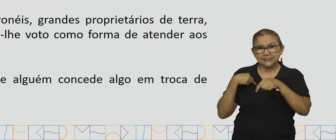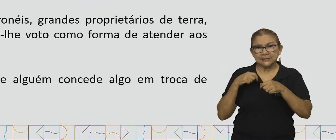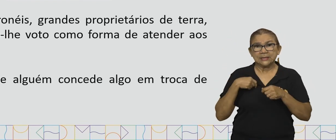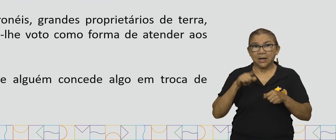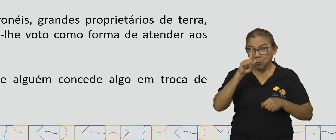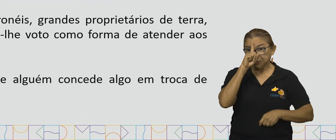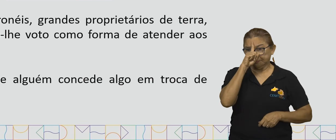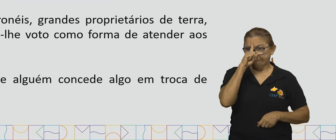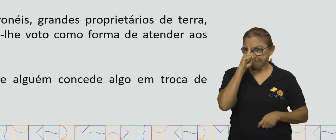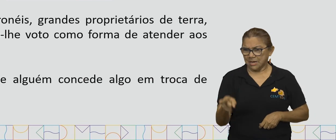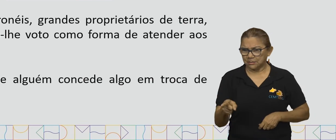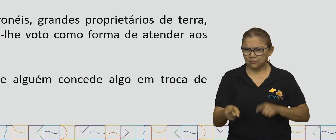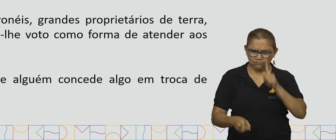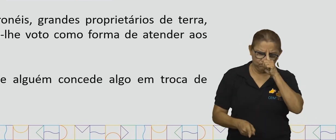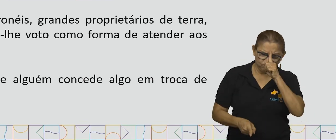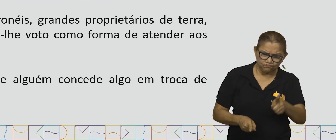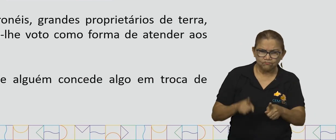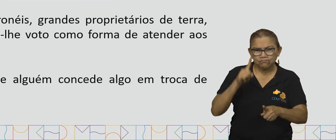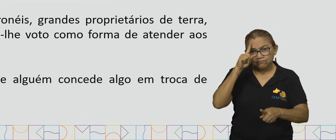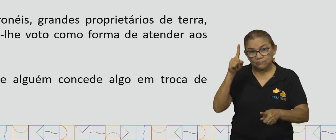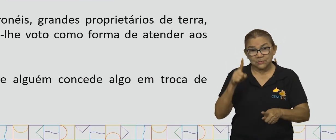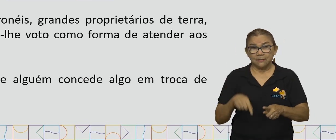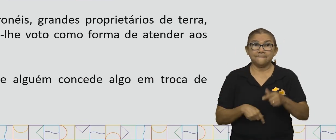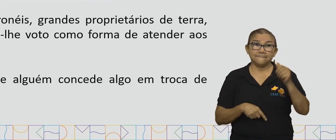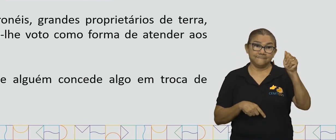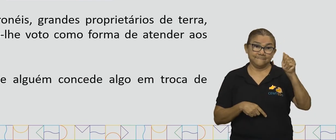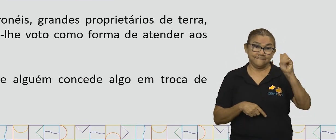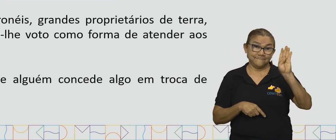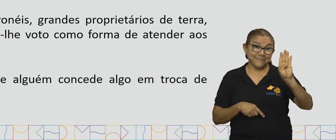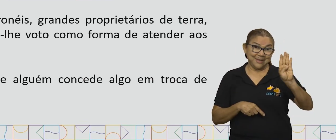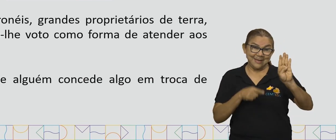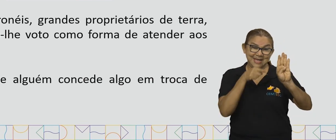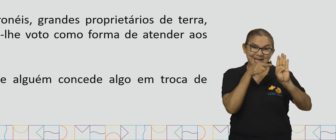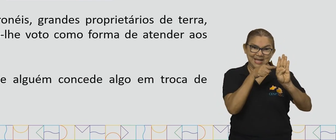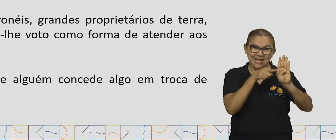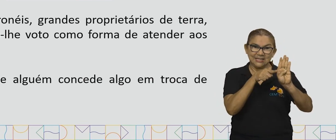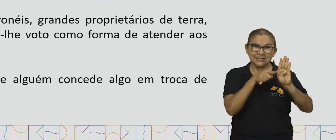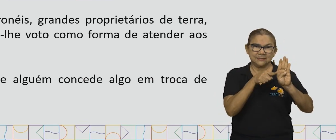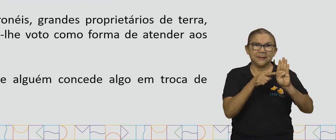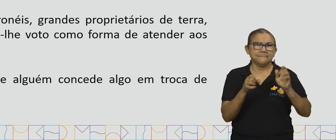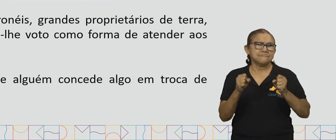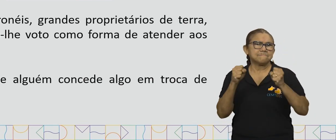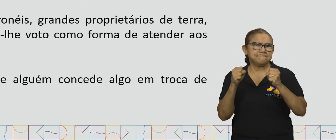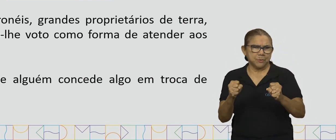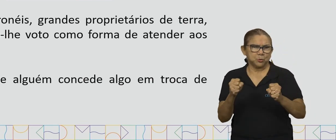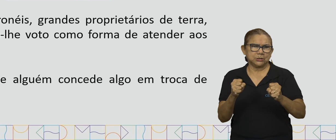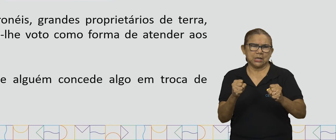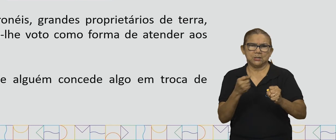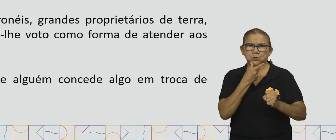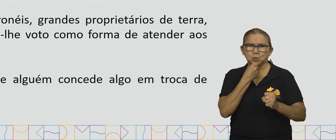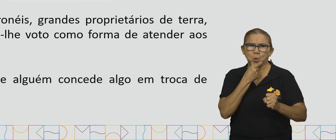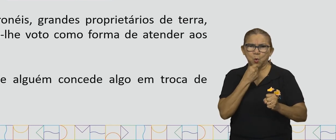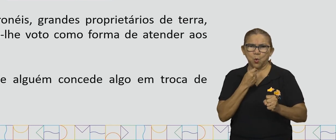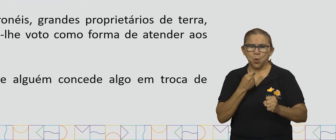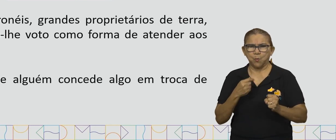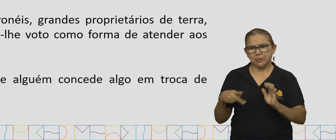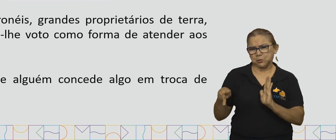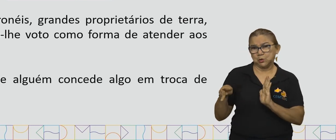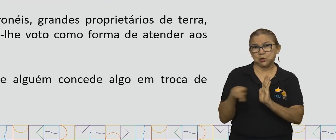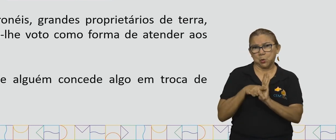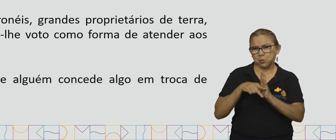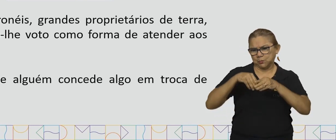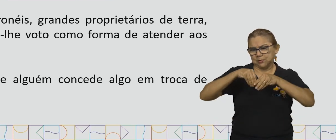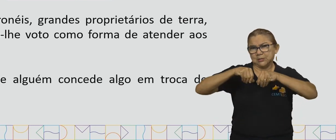mesmo. Na letra B, poder exercido pelos coronéis, grandes proprietários de terra sobre